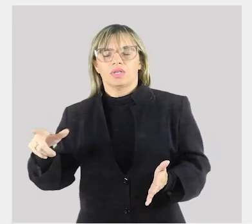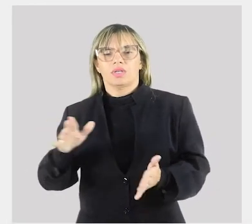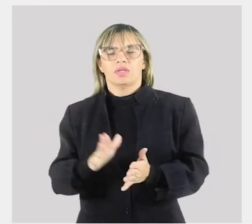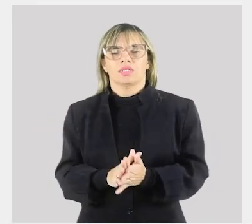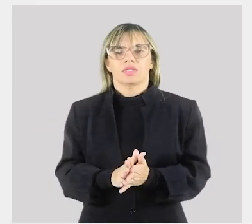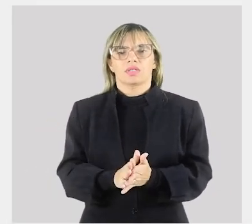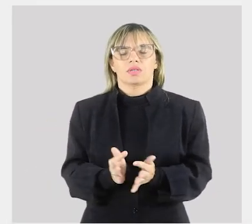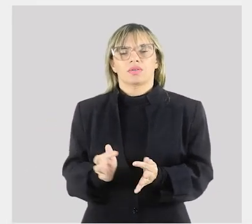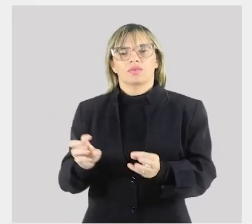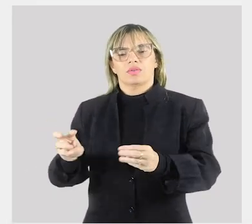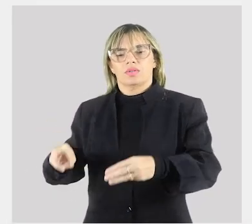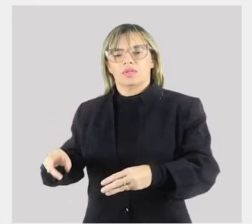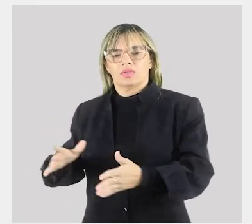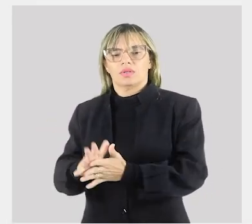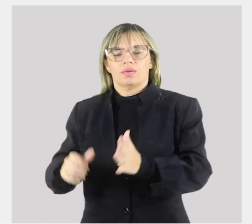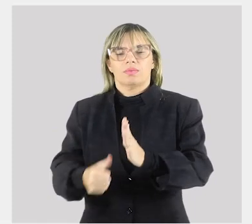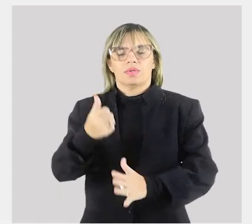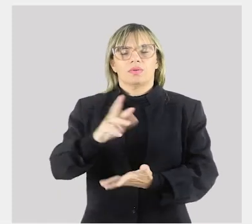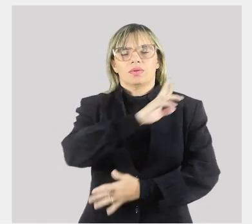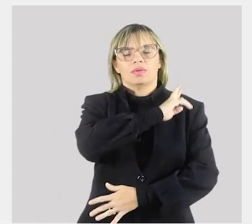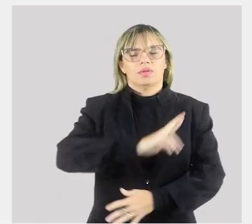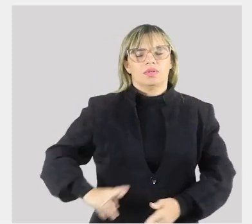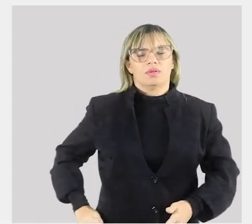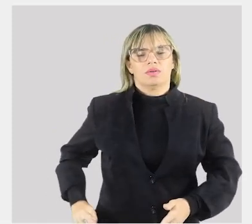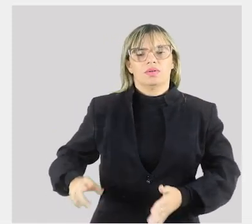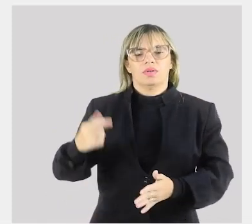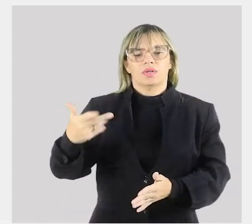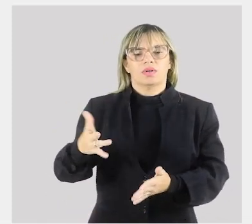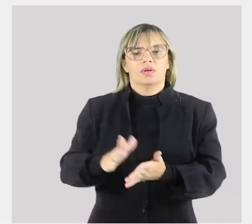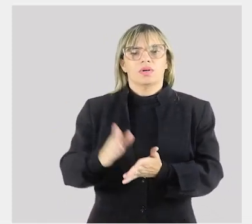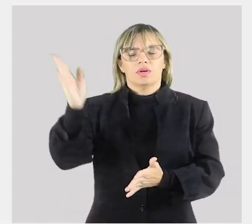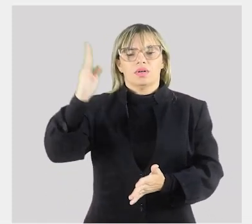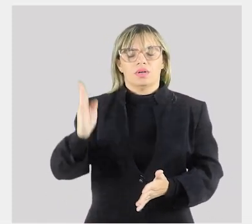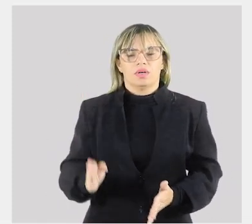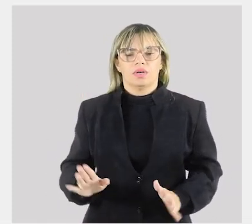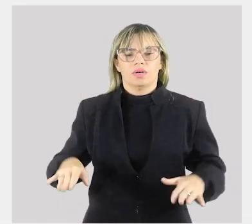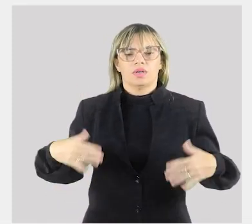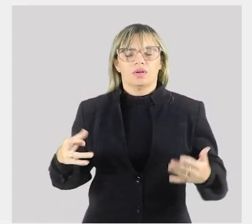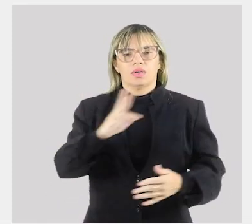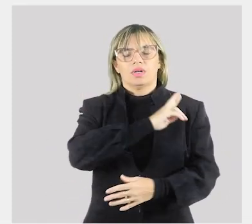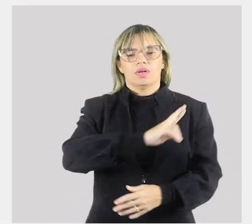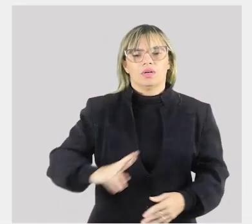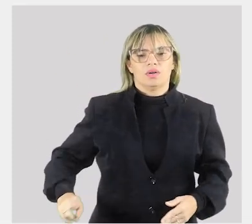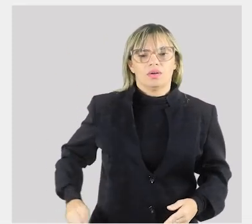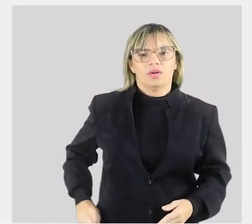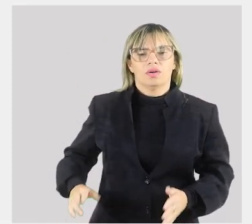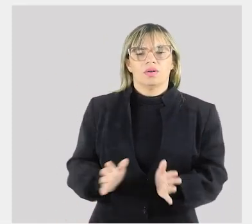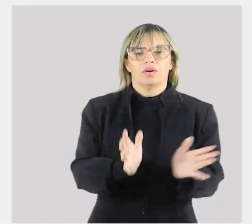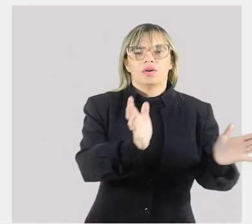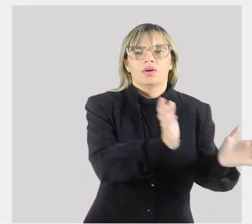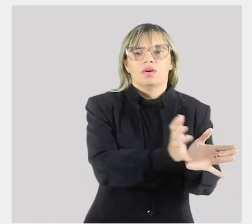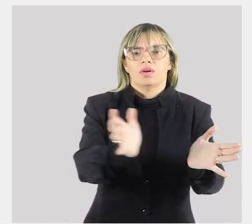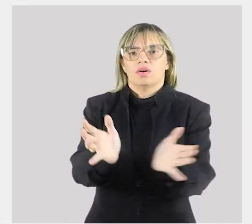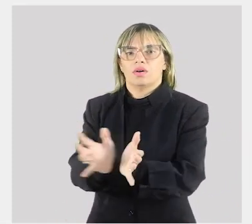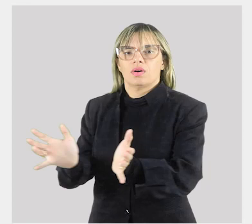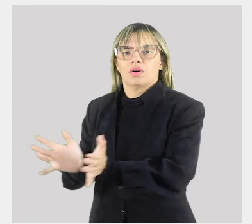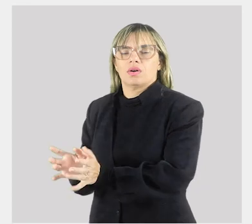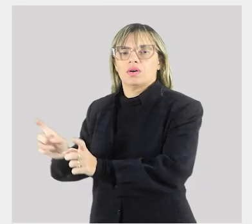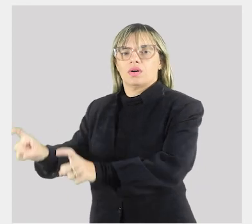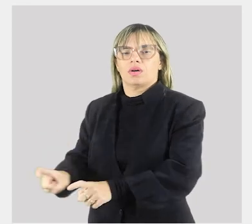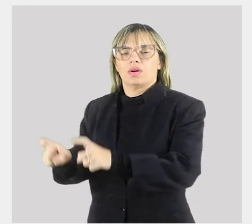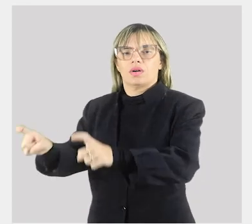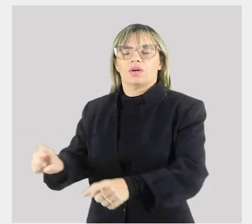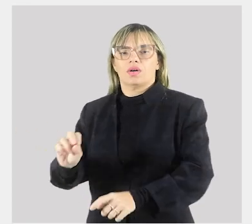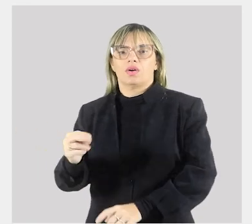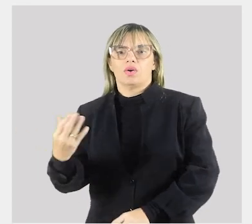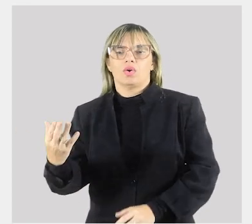da chamada Primeira República Brasileira, ou da República Oligárquica, ou da